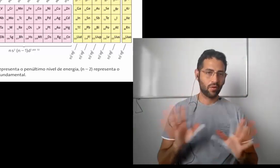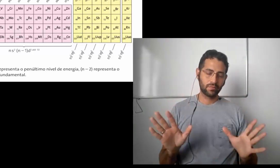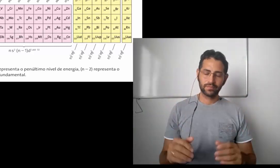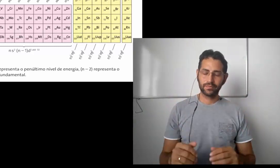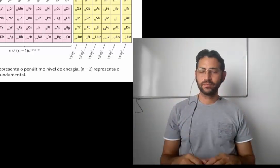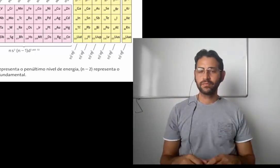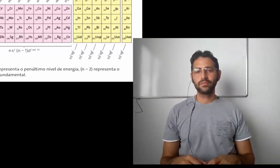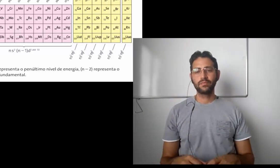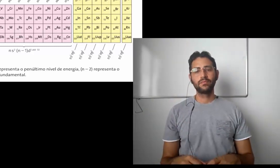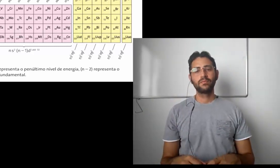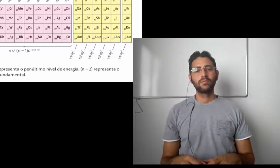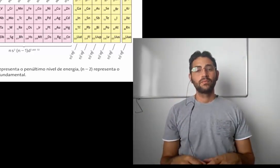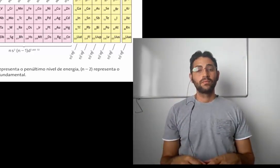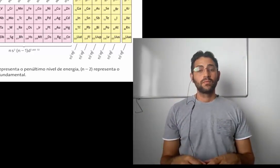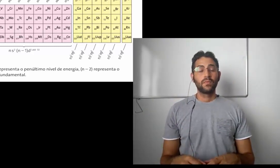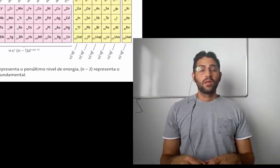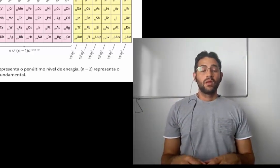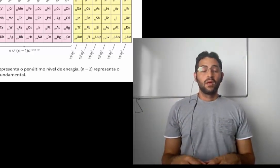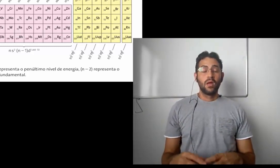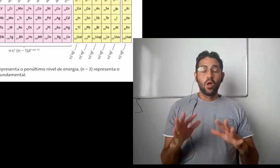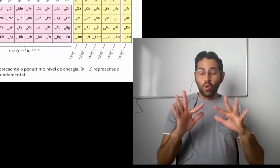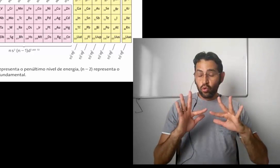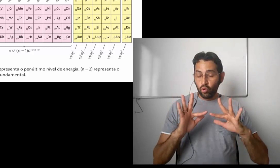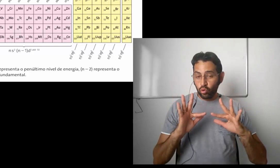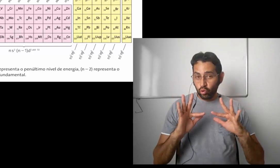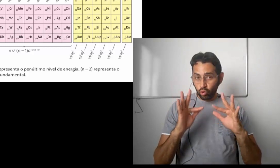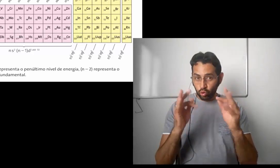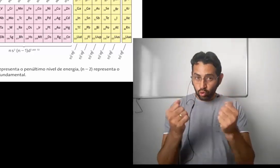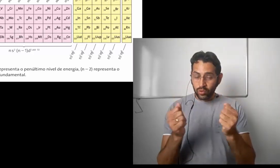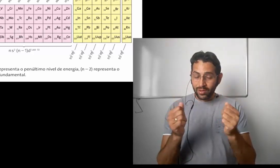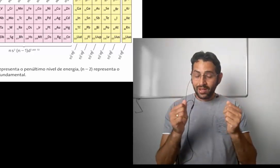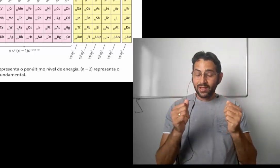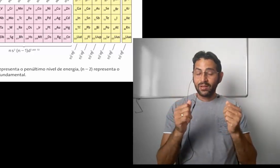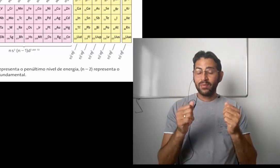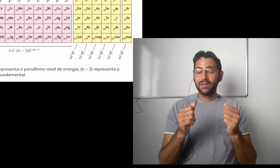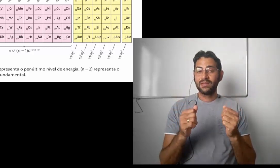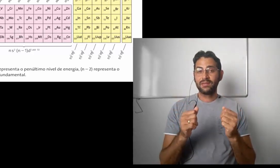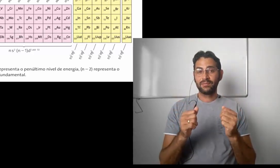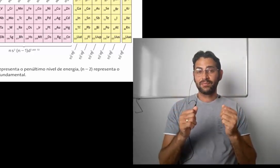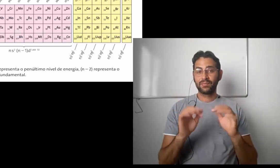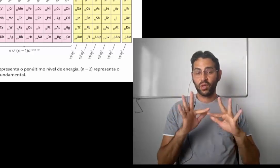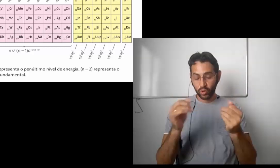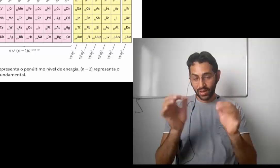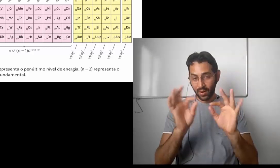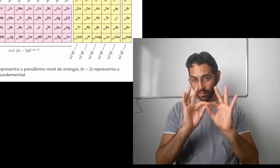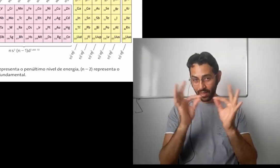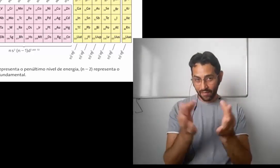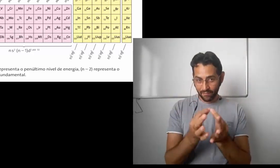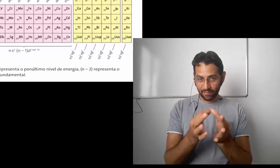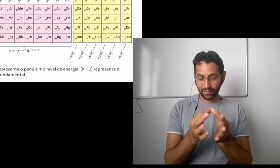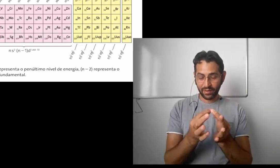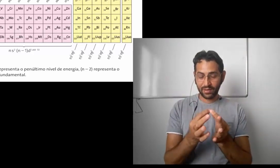Não. Outra informação também muito relevante é que todos os elementos da mesma família,